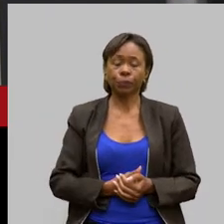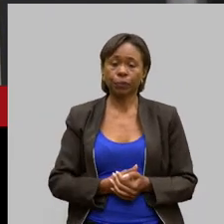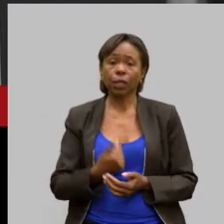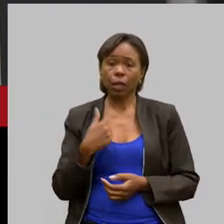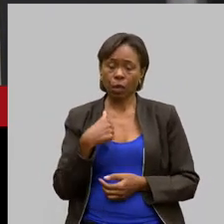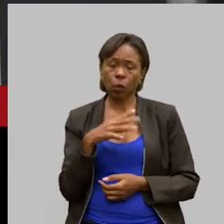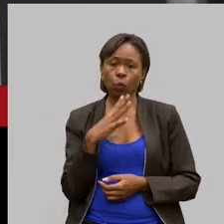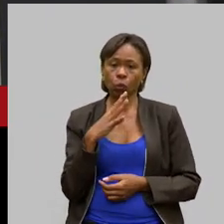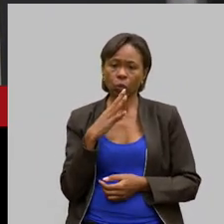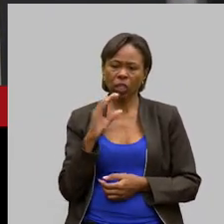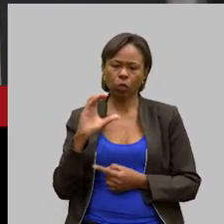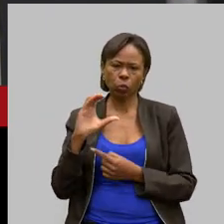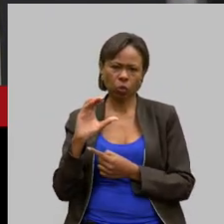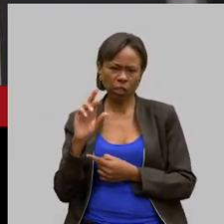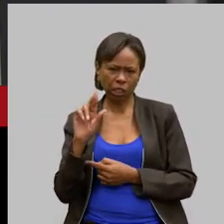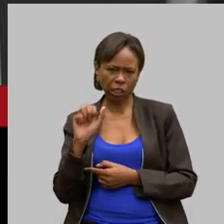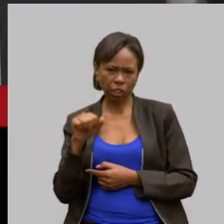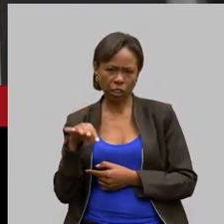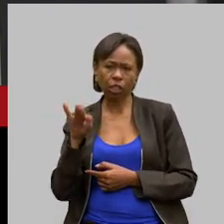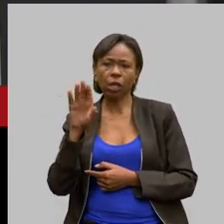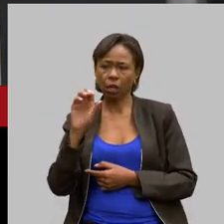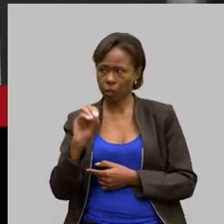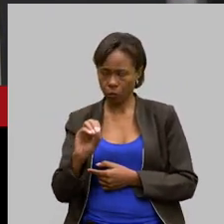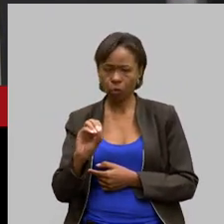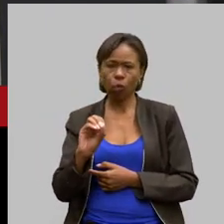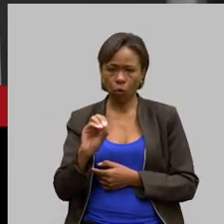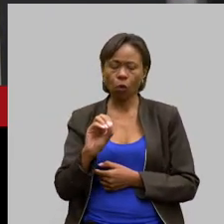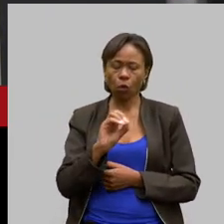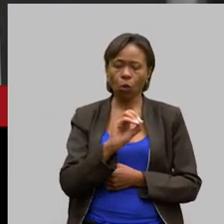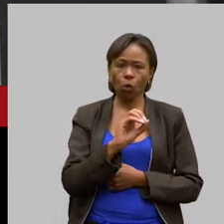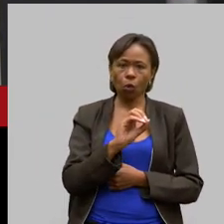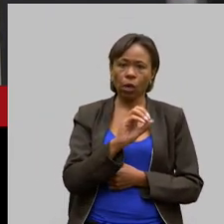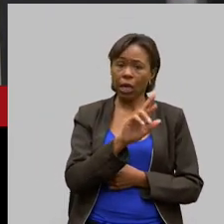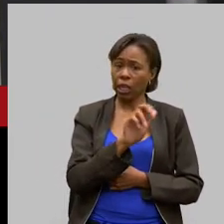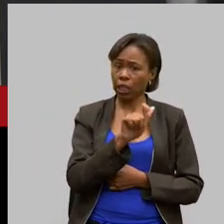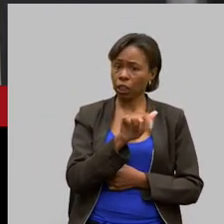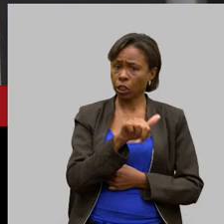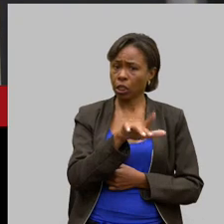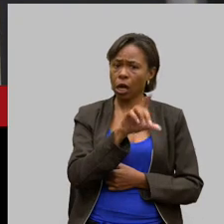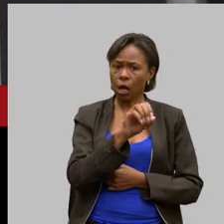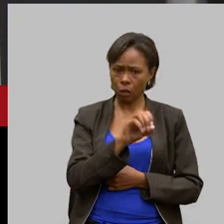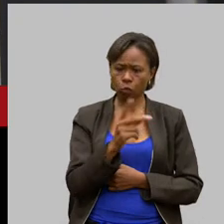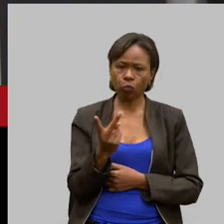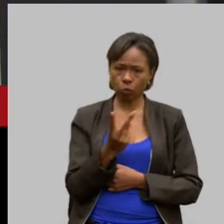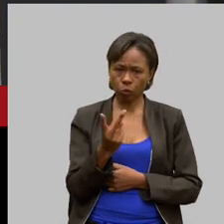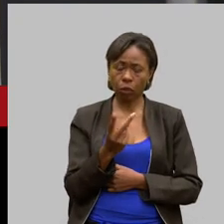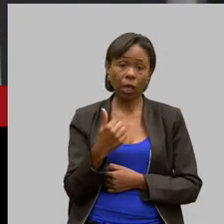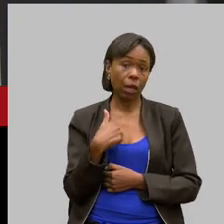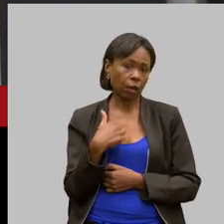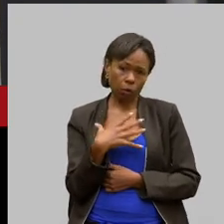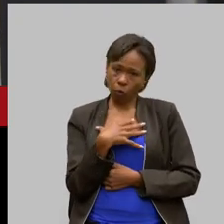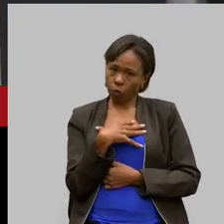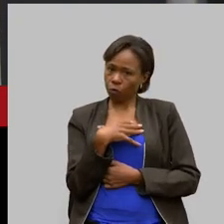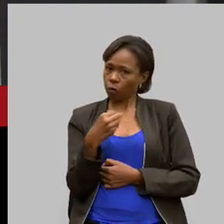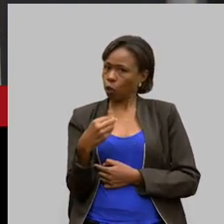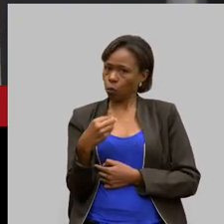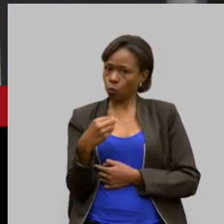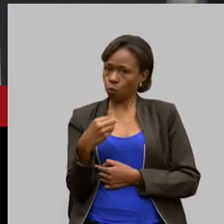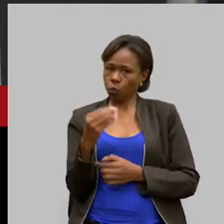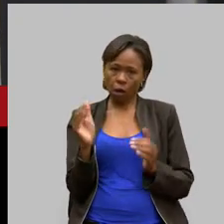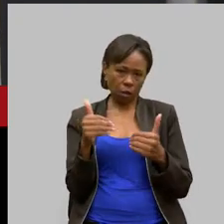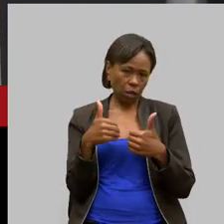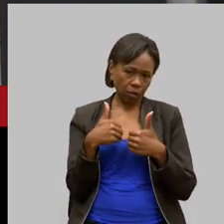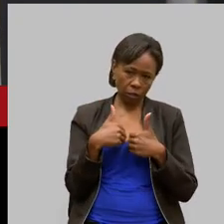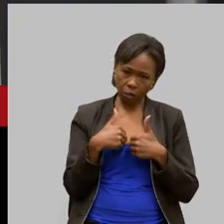eles há um bom tempo eu não tenho filhos atípicos mas eh por conhecer